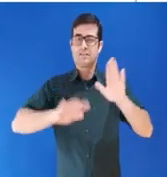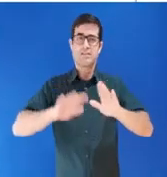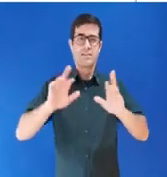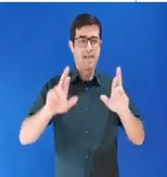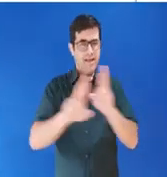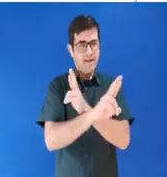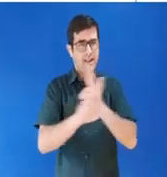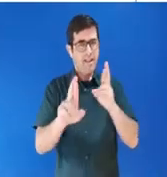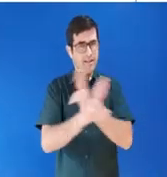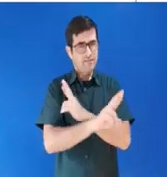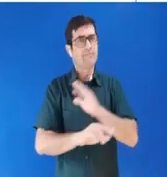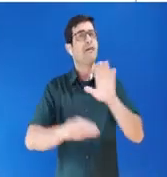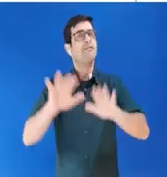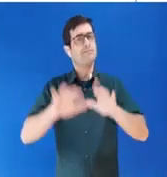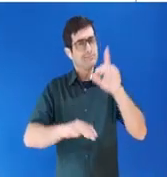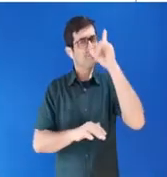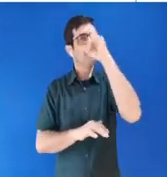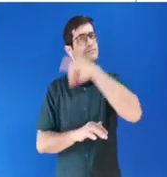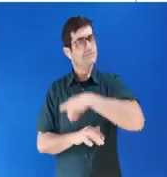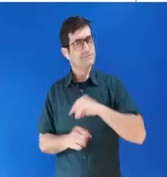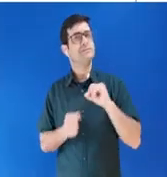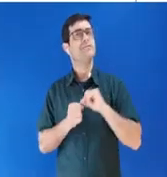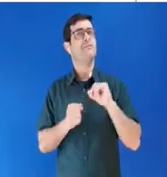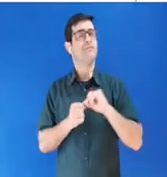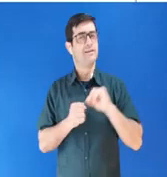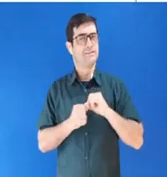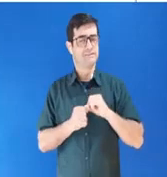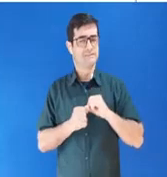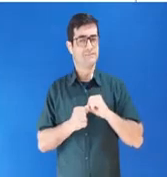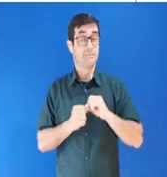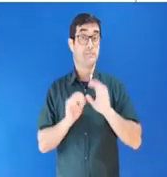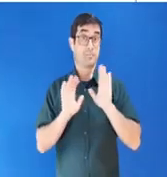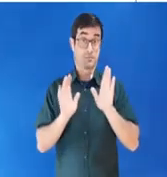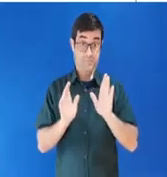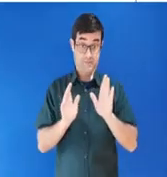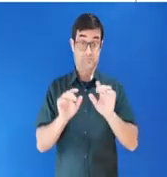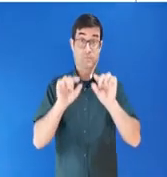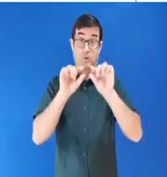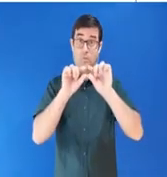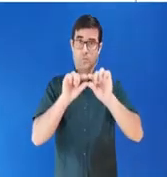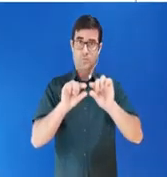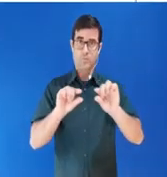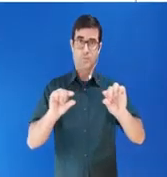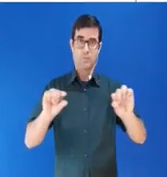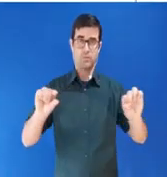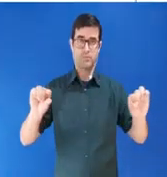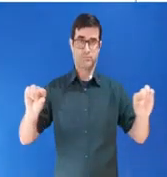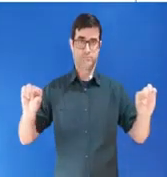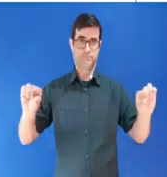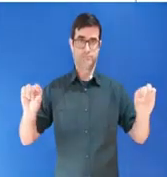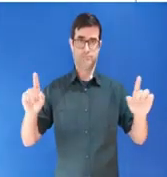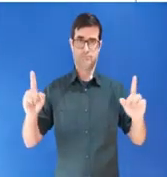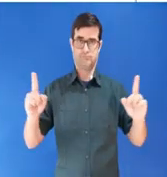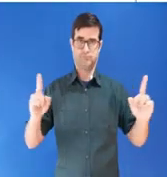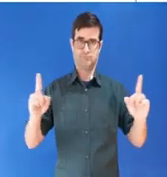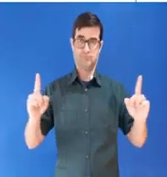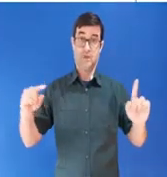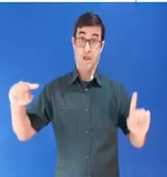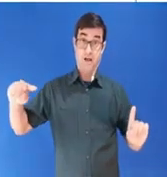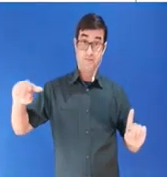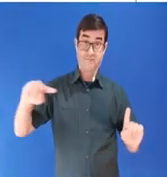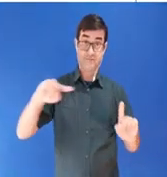algumas tendências. Por exemplo, no longo do período, né, a afinidade eletrônica,